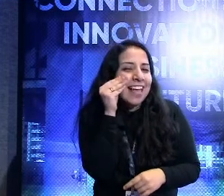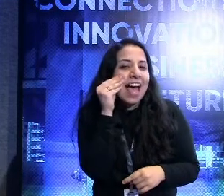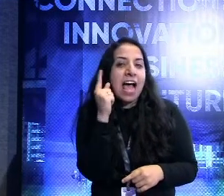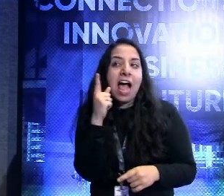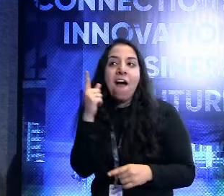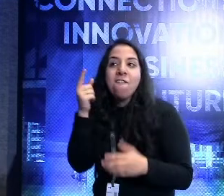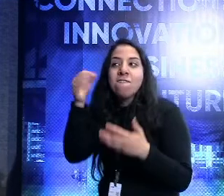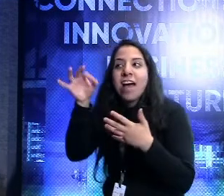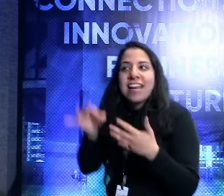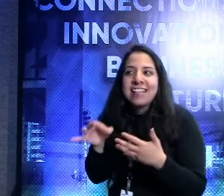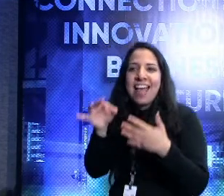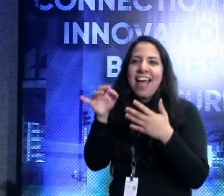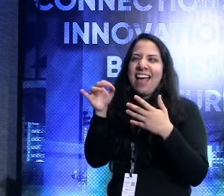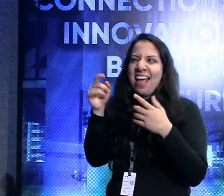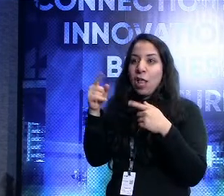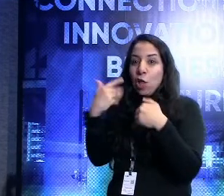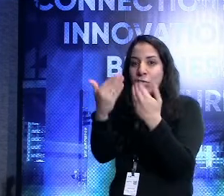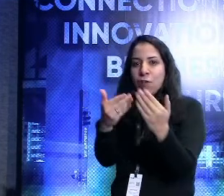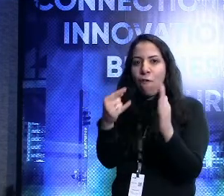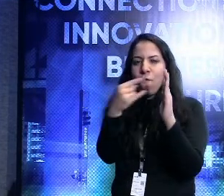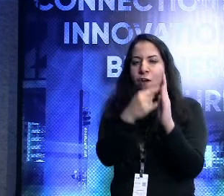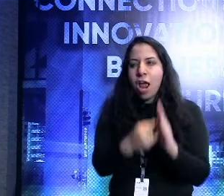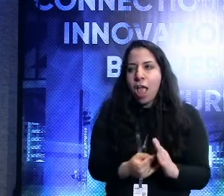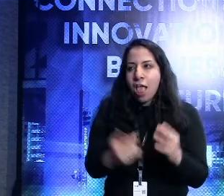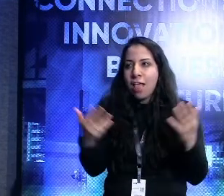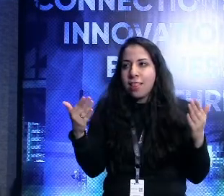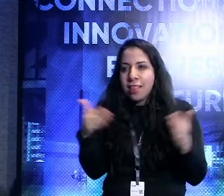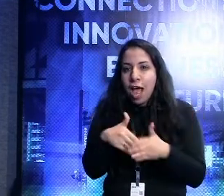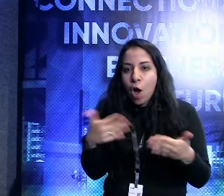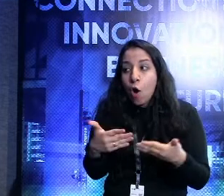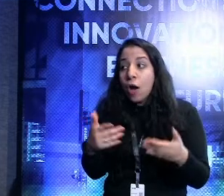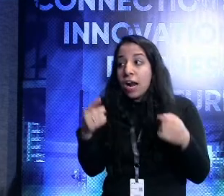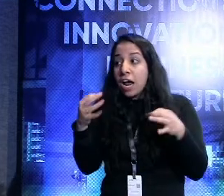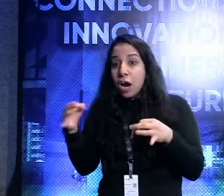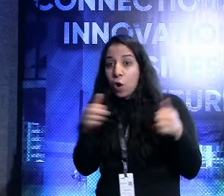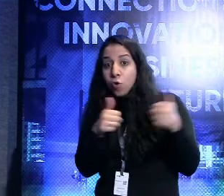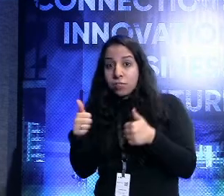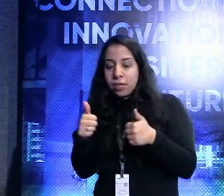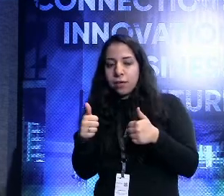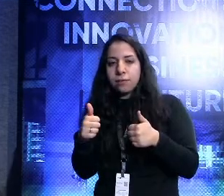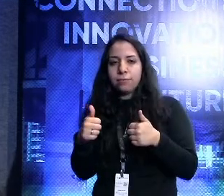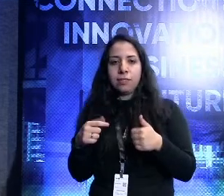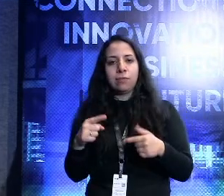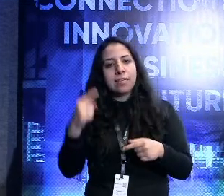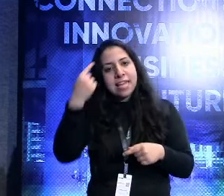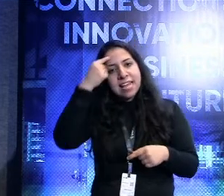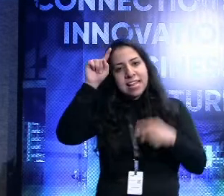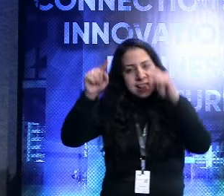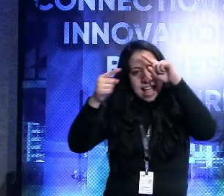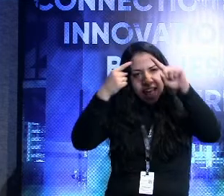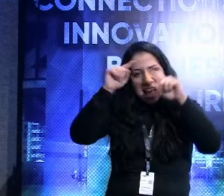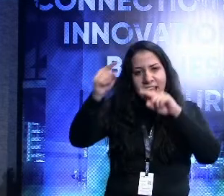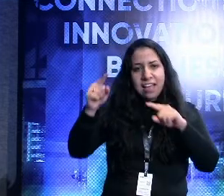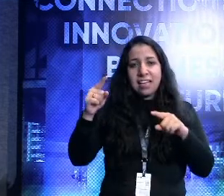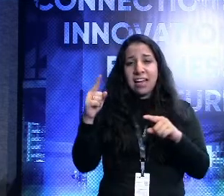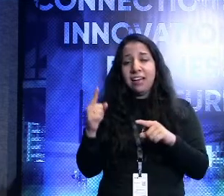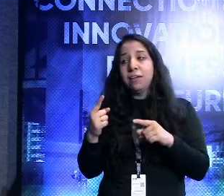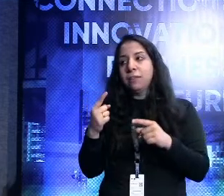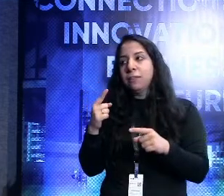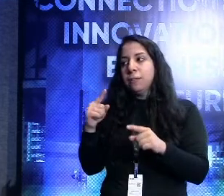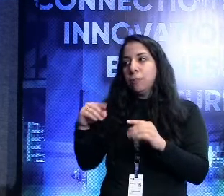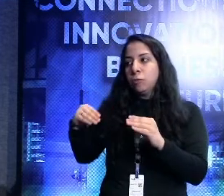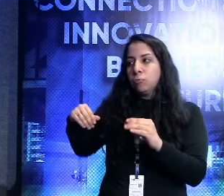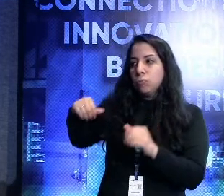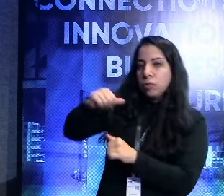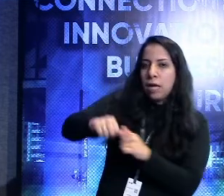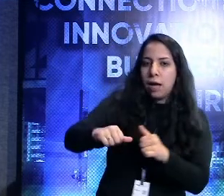ele realmente faz sentido. Transformar ideias em experimentos é um exercício muito difícil. É um exercício onde a gente coloca todas as ideias em